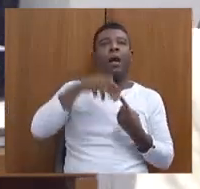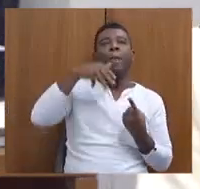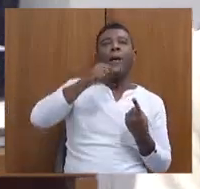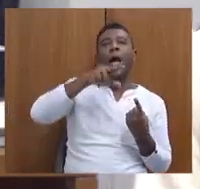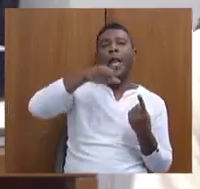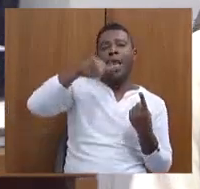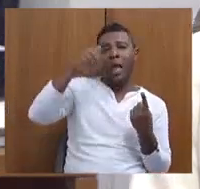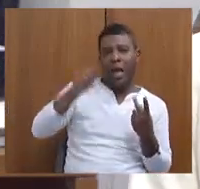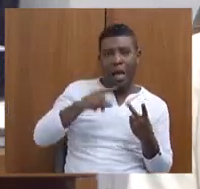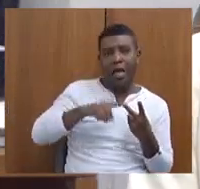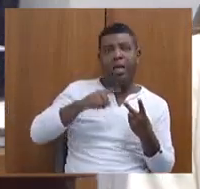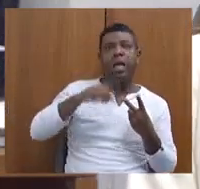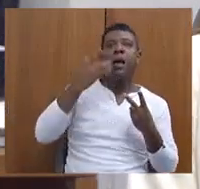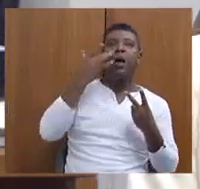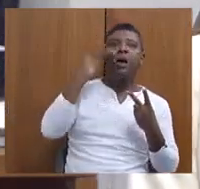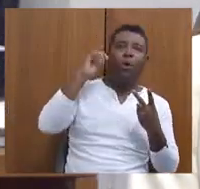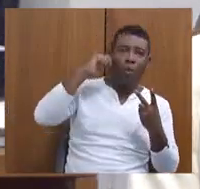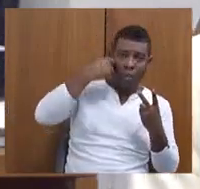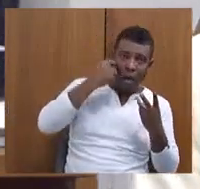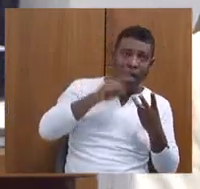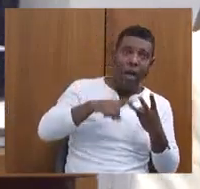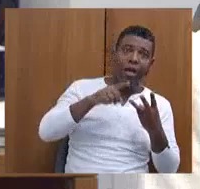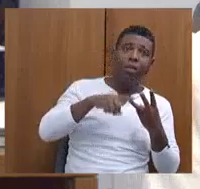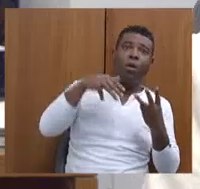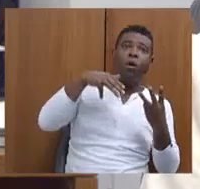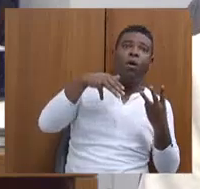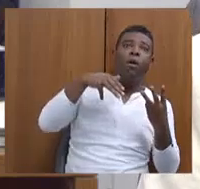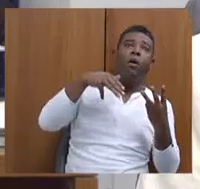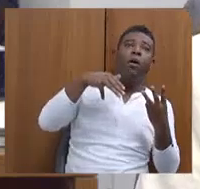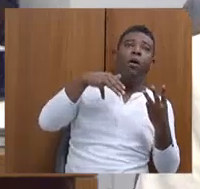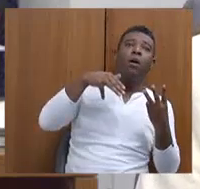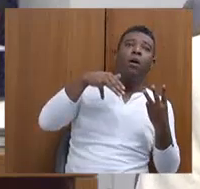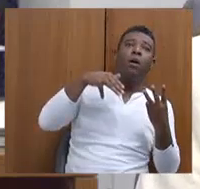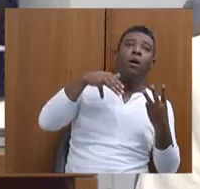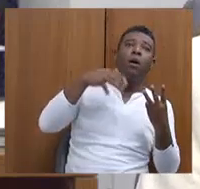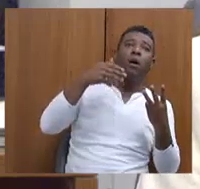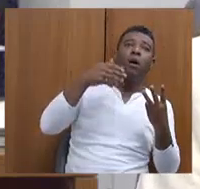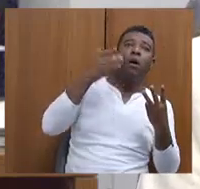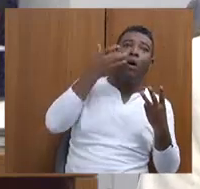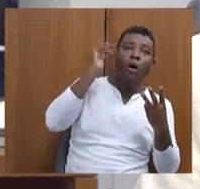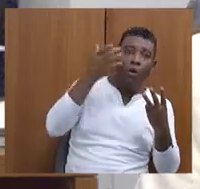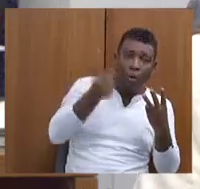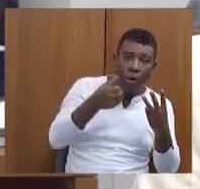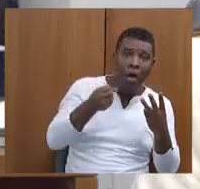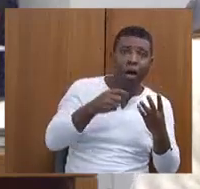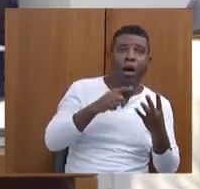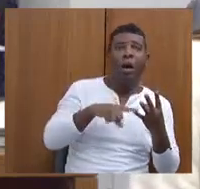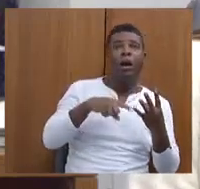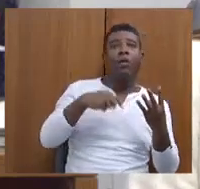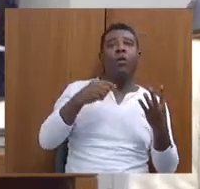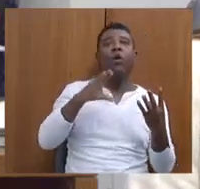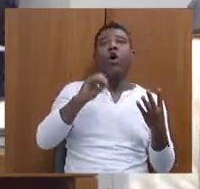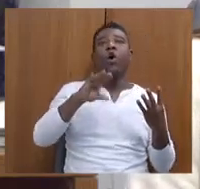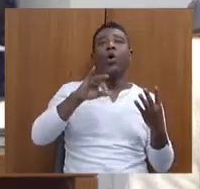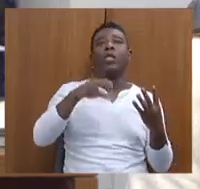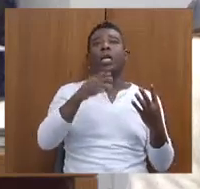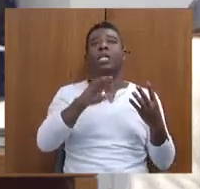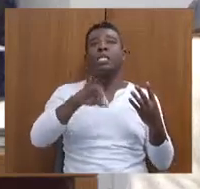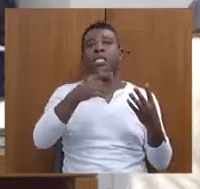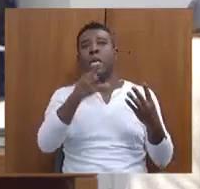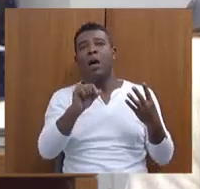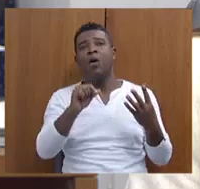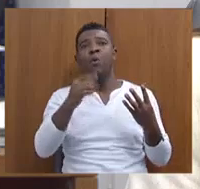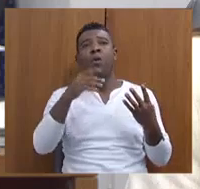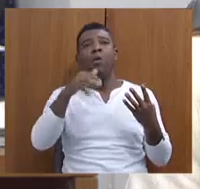Mato Dentro visita visita visitas comunidade pessoal visita Os territórios visita